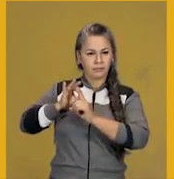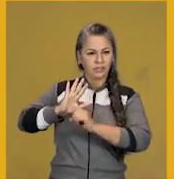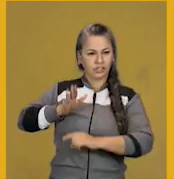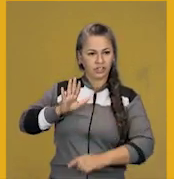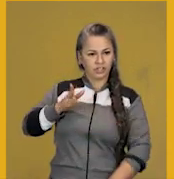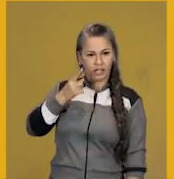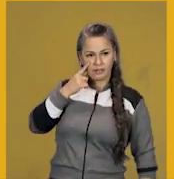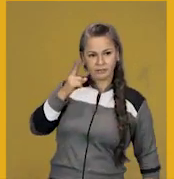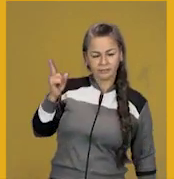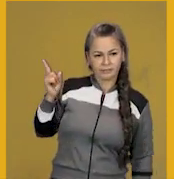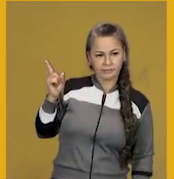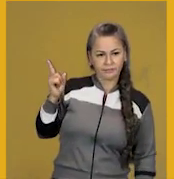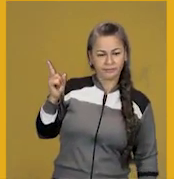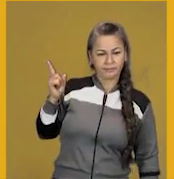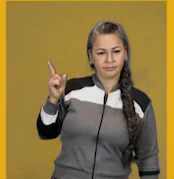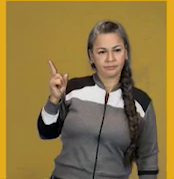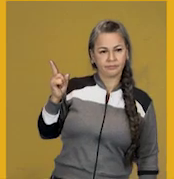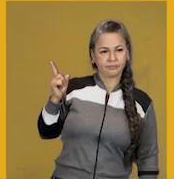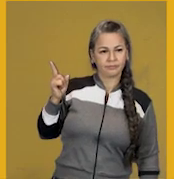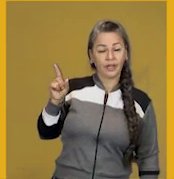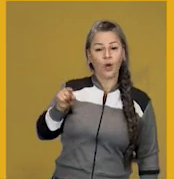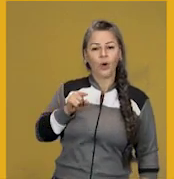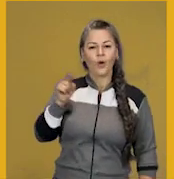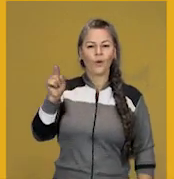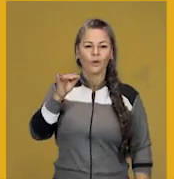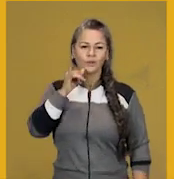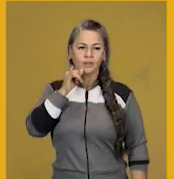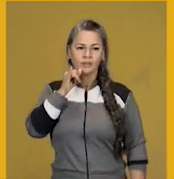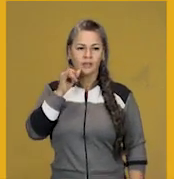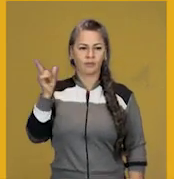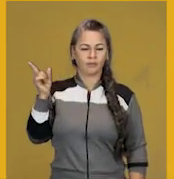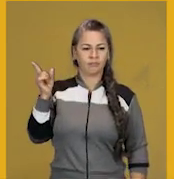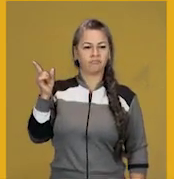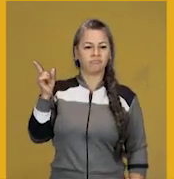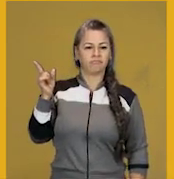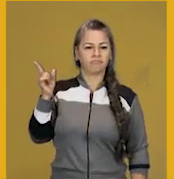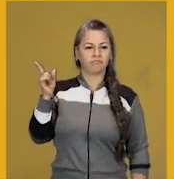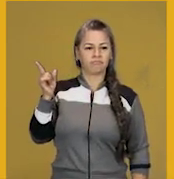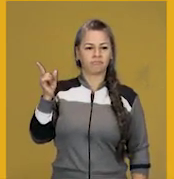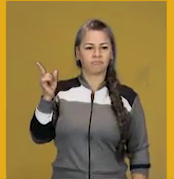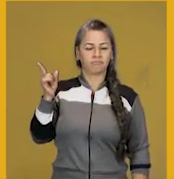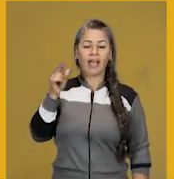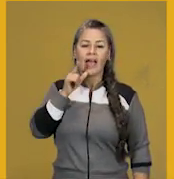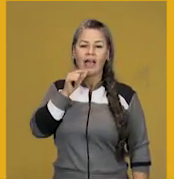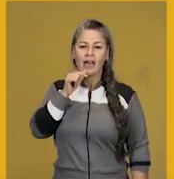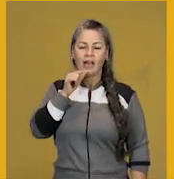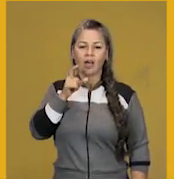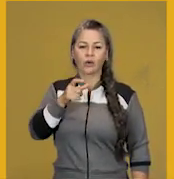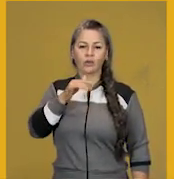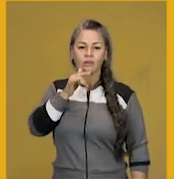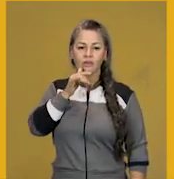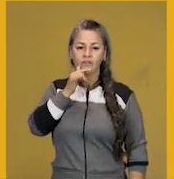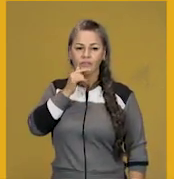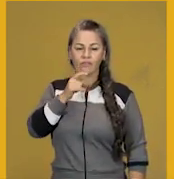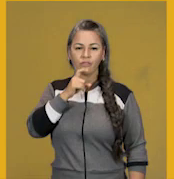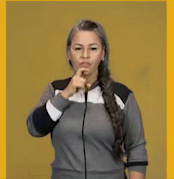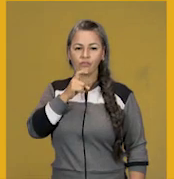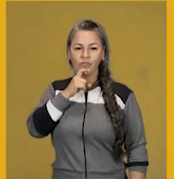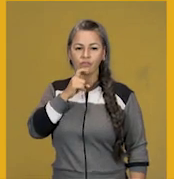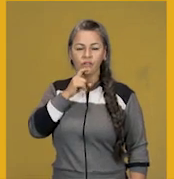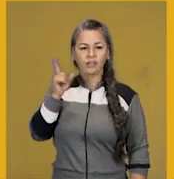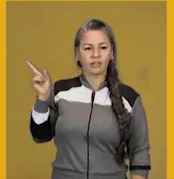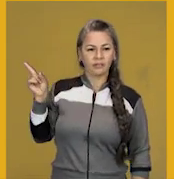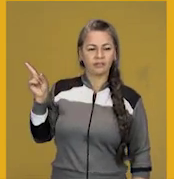a mesma coisa. Aqui eu tenho o valor da nossa massa, certo? E o calor específico novamente da